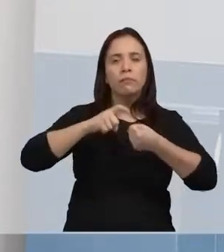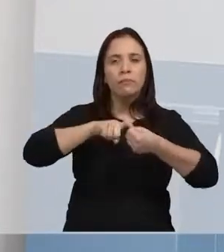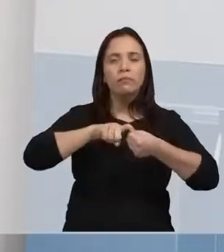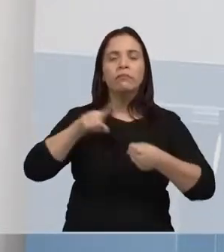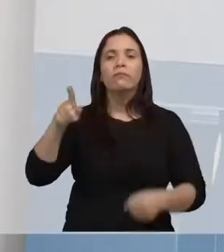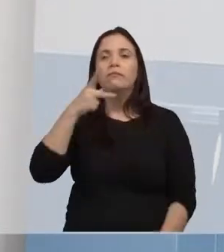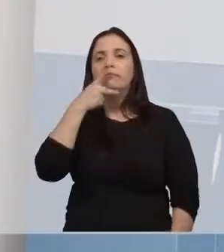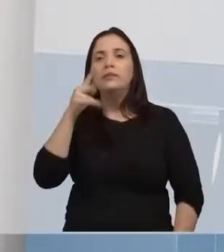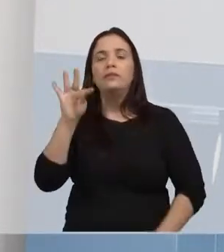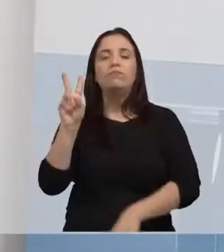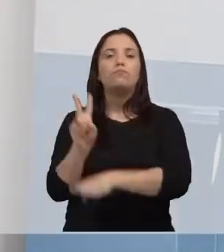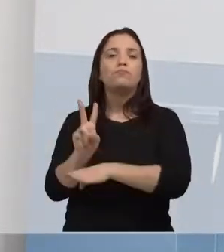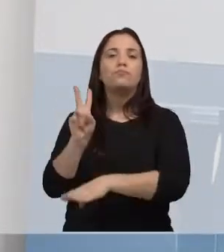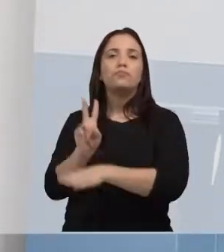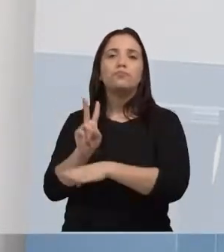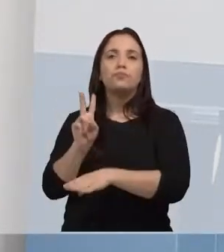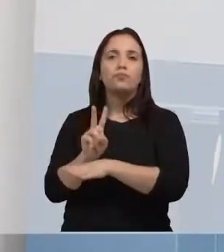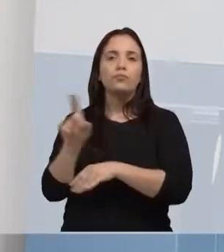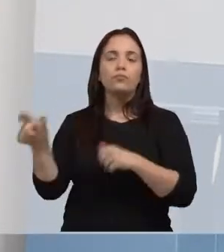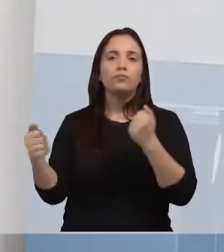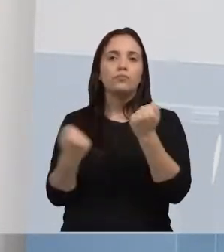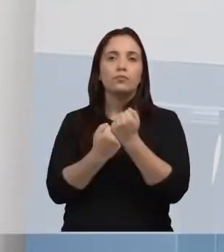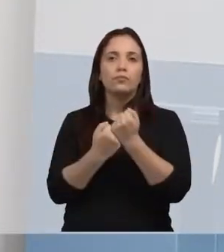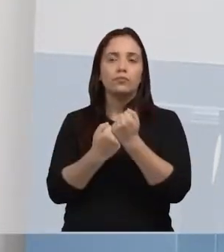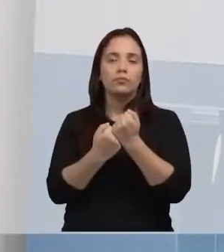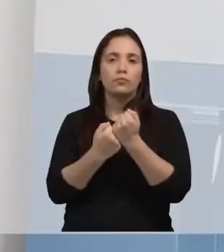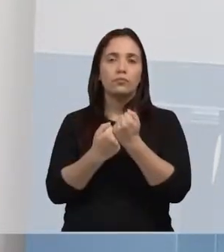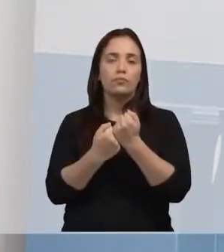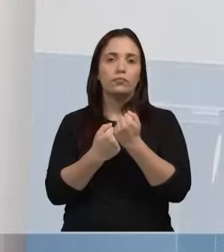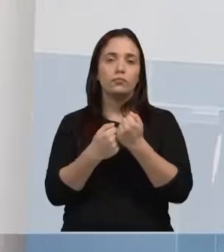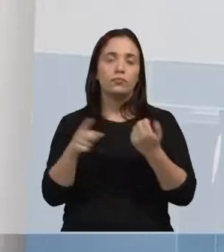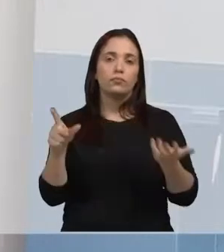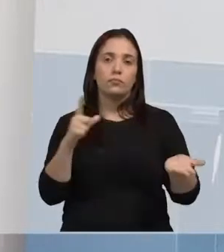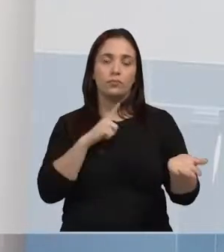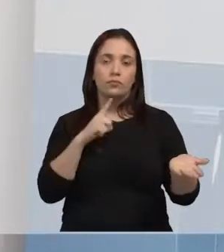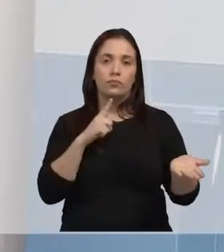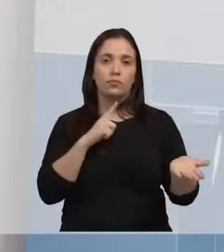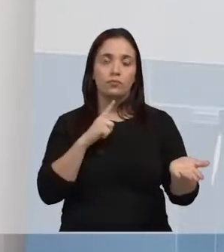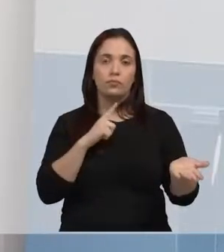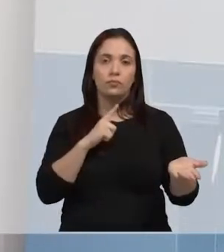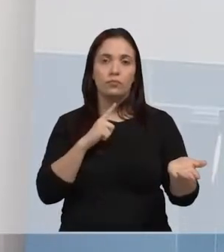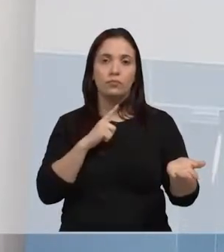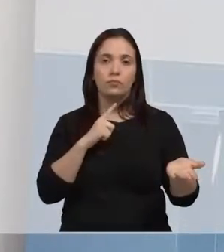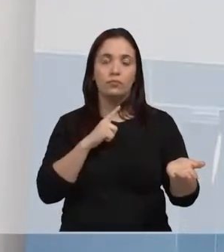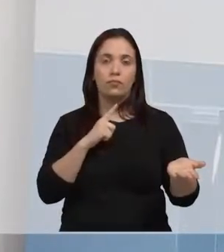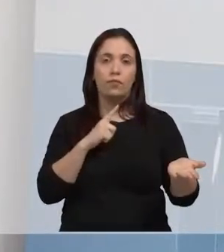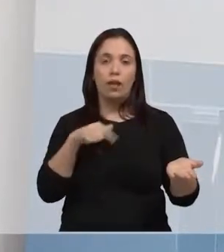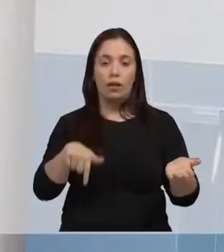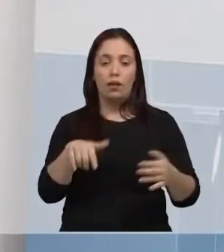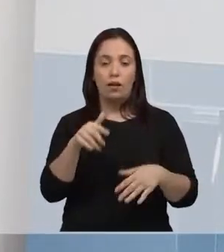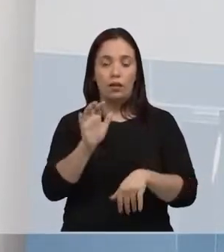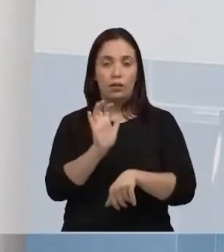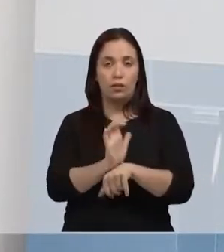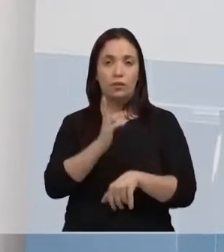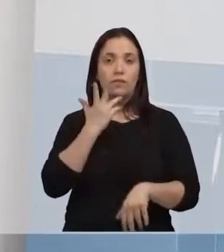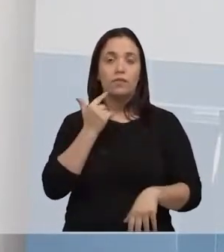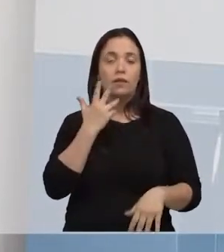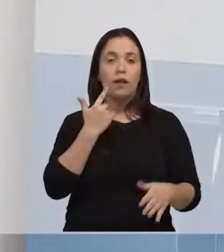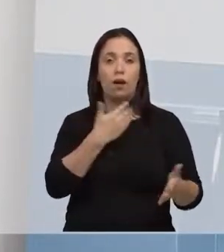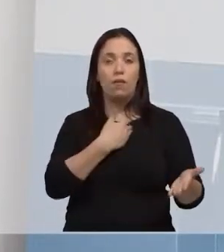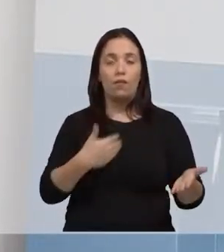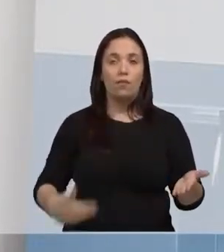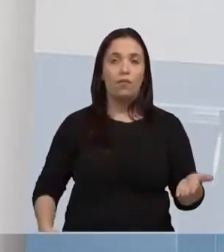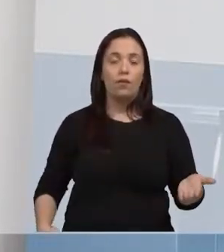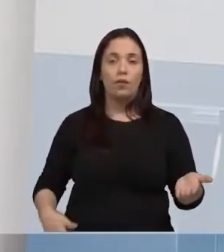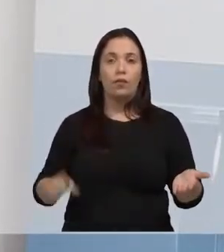era coadjuvante. Ele entregaria ao partido da presidente da República, né, o governo do Ceará. Que,